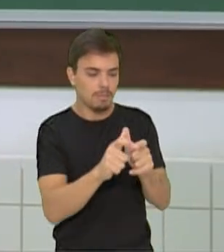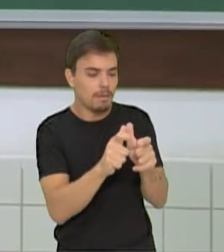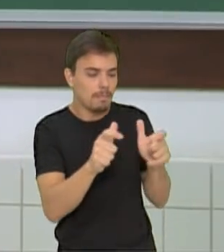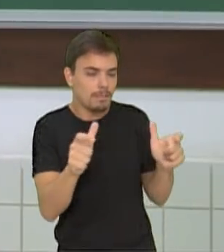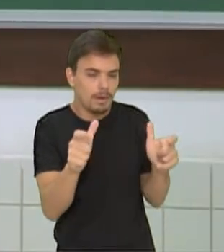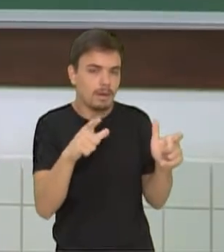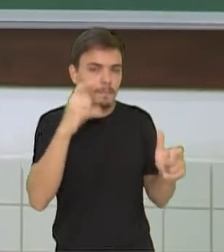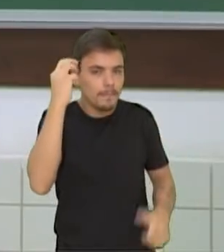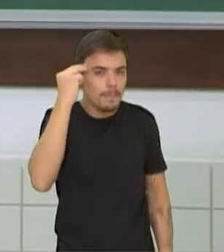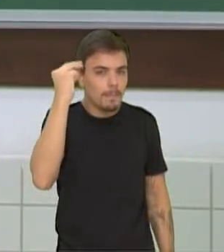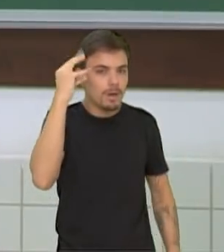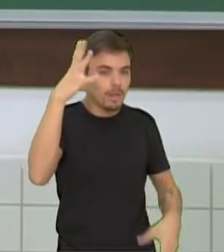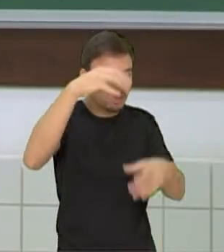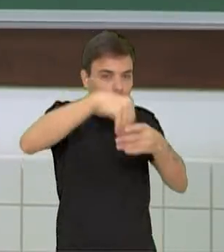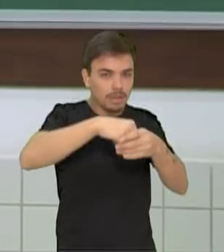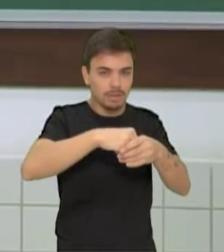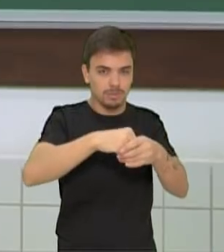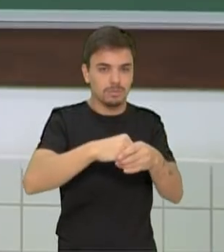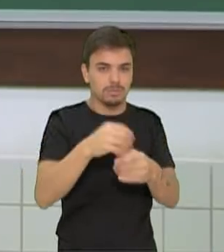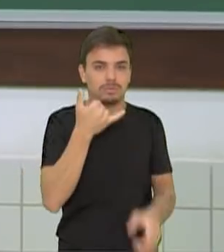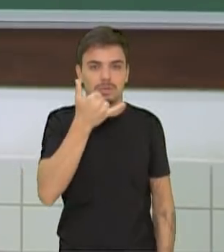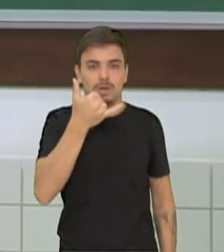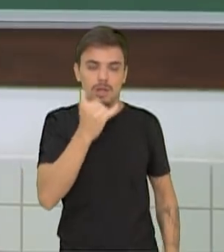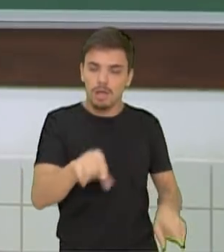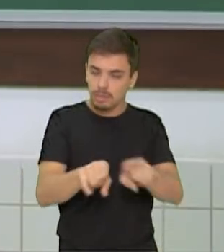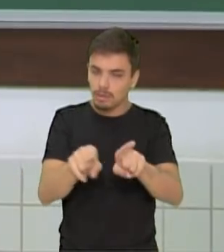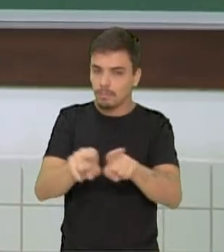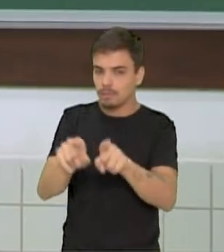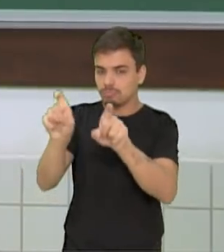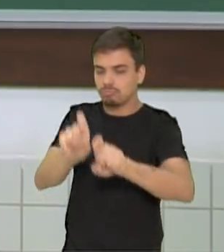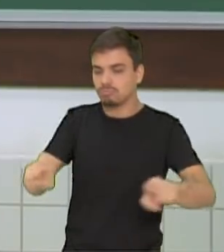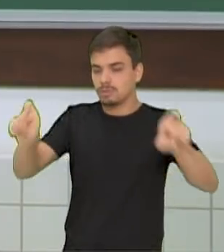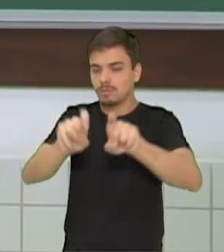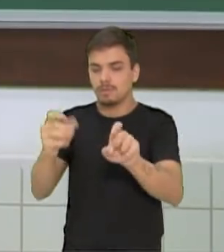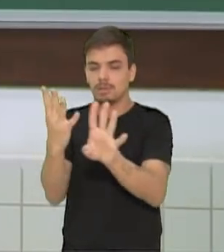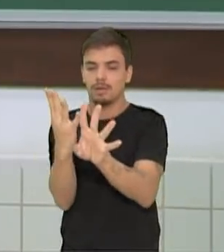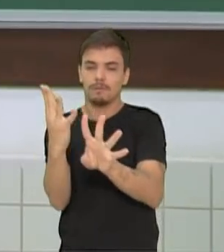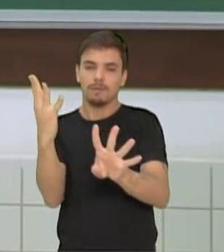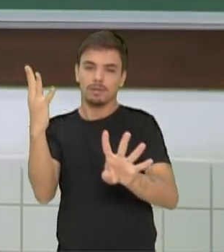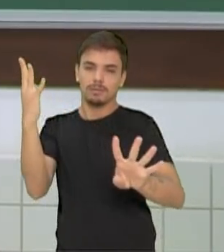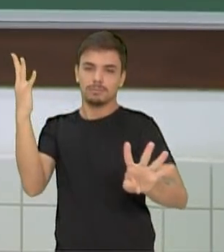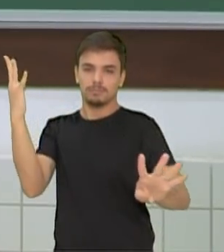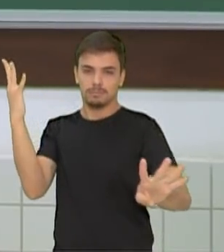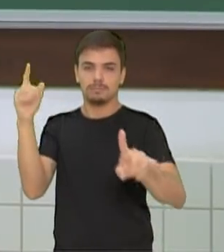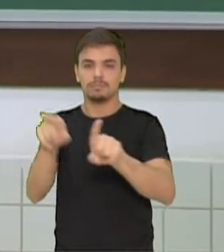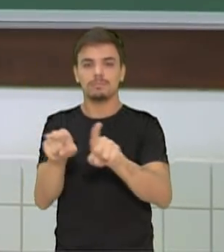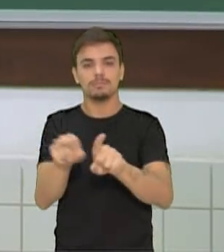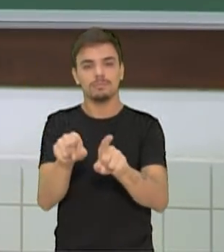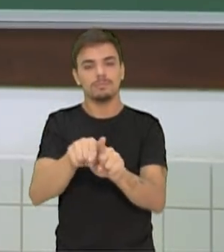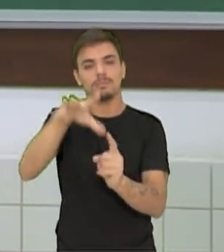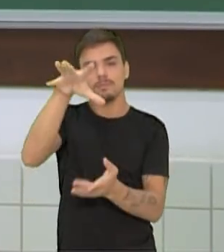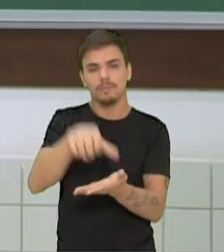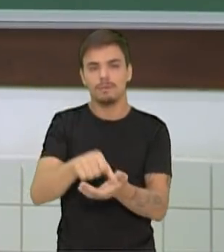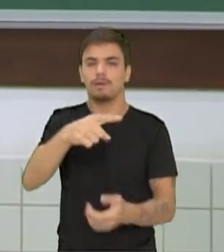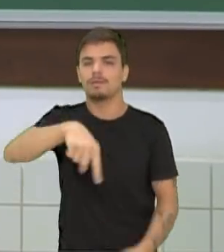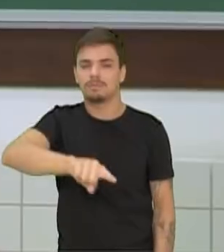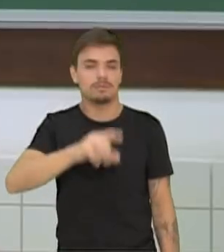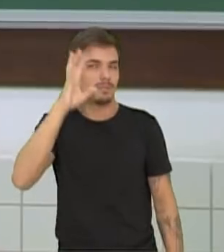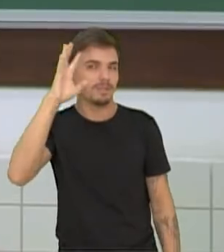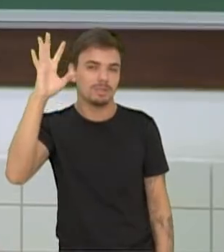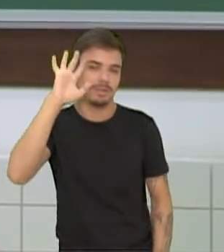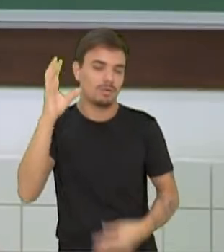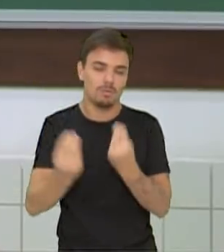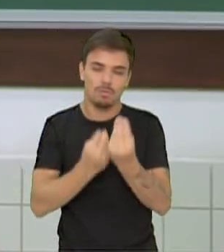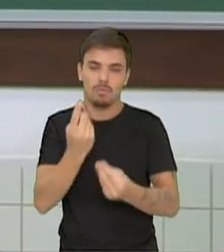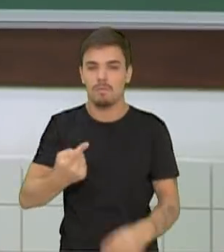no seu celular, espaço no computador, ficar na fila às vezes esperando, né, para baixar aquilo, talvez vocês nem consigam imaginar